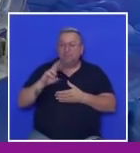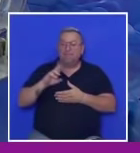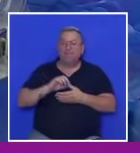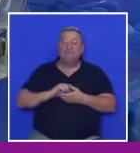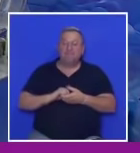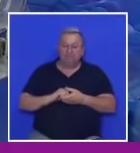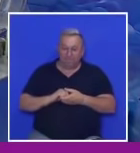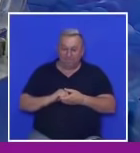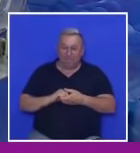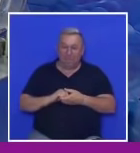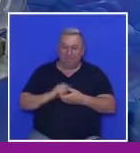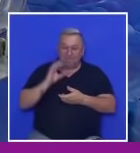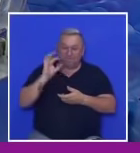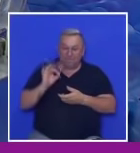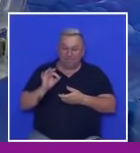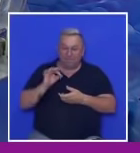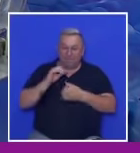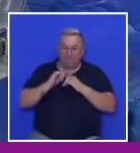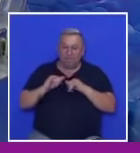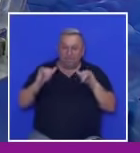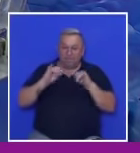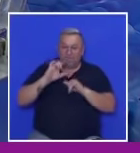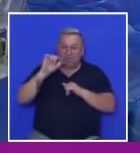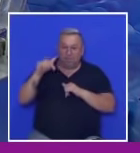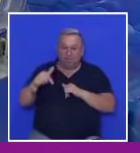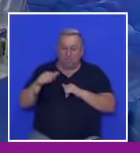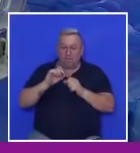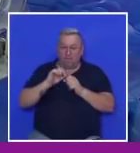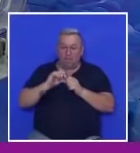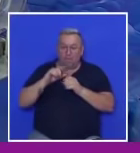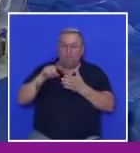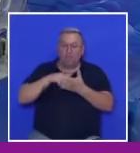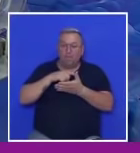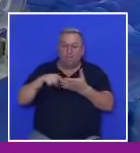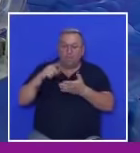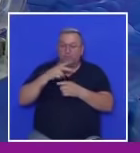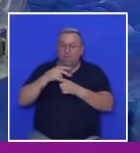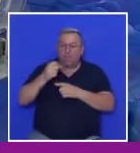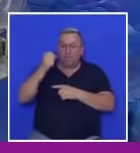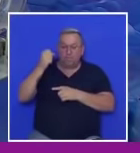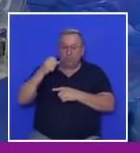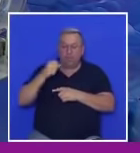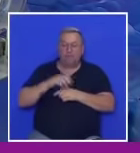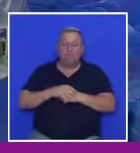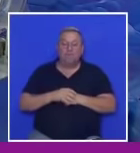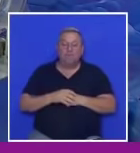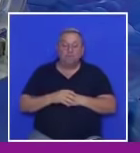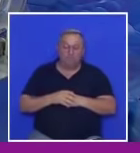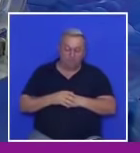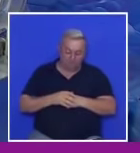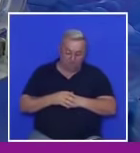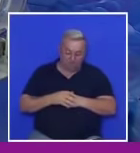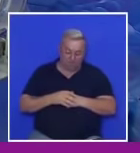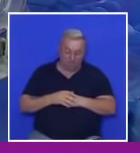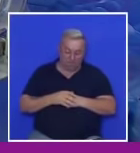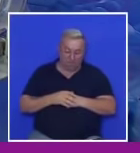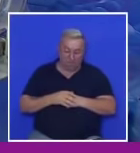R$1.500.000. O valor exato de premiação será divulgado após um rateio entre as apostas vencedoras dos prêmios fixos.